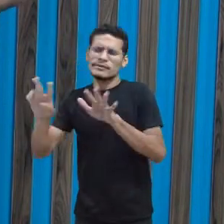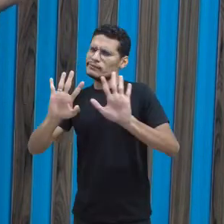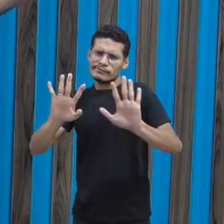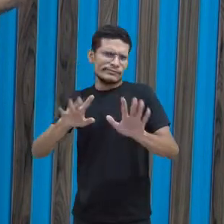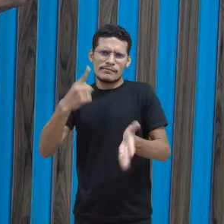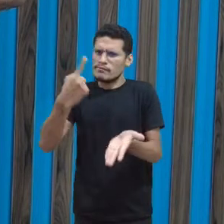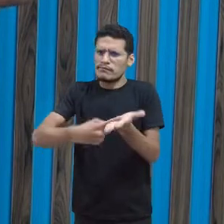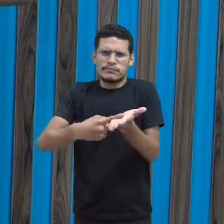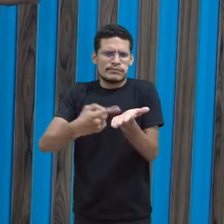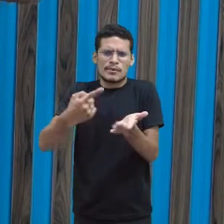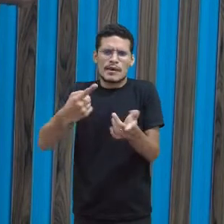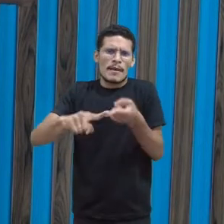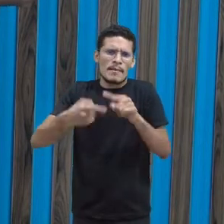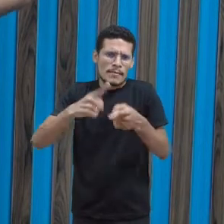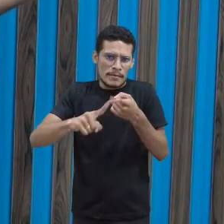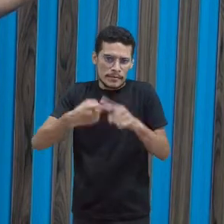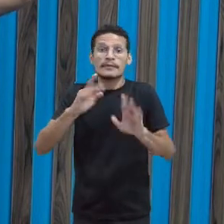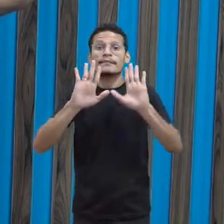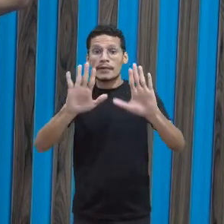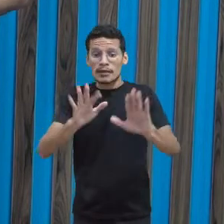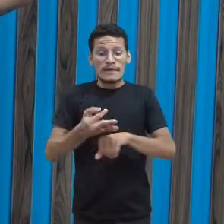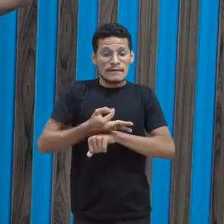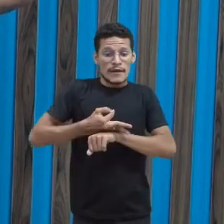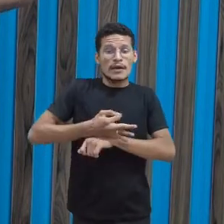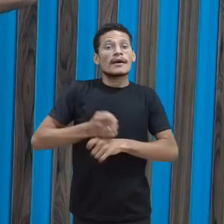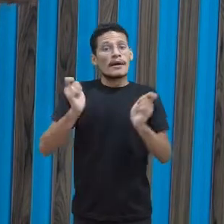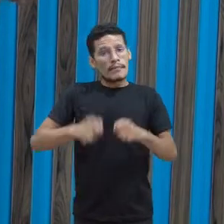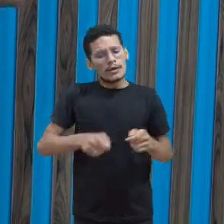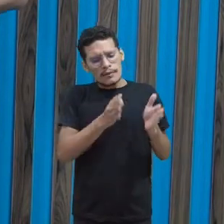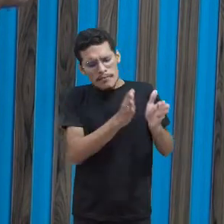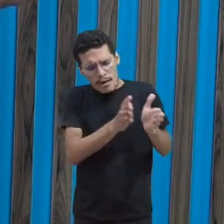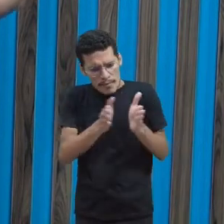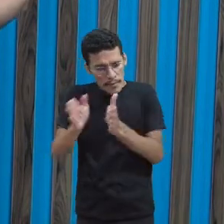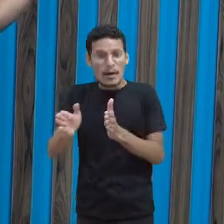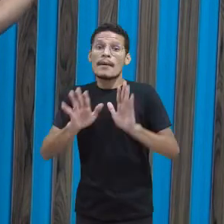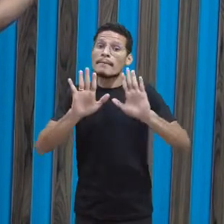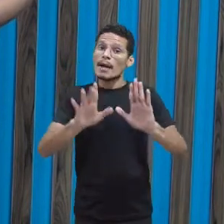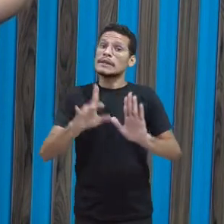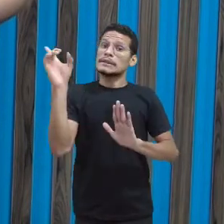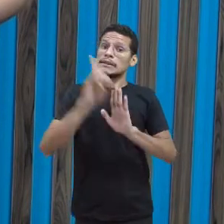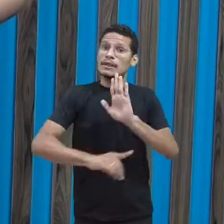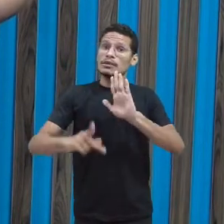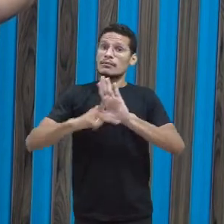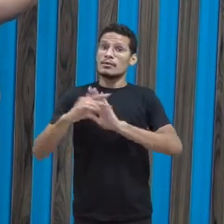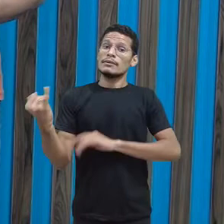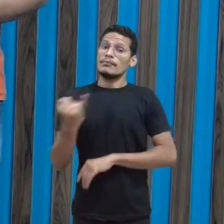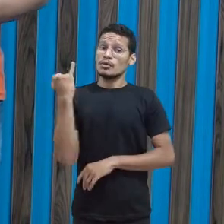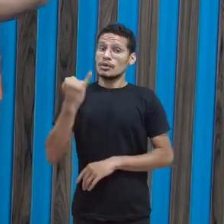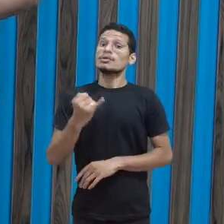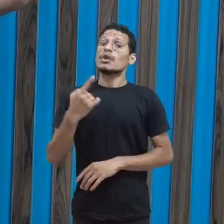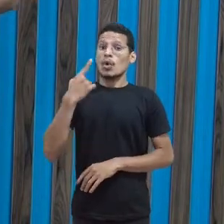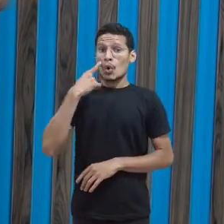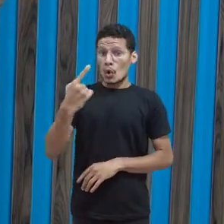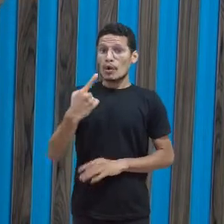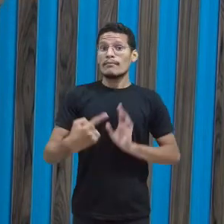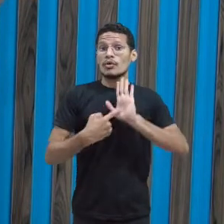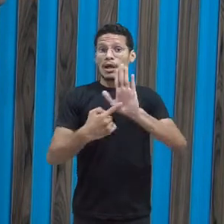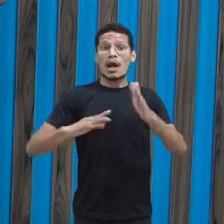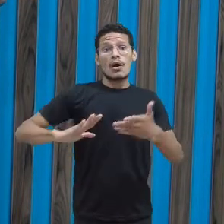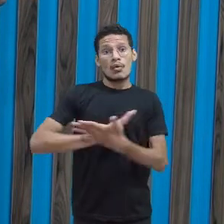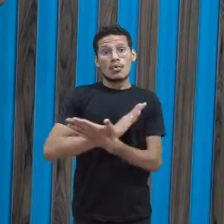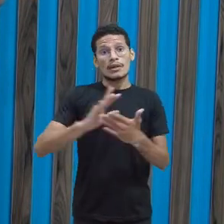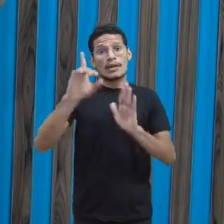Enfim, então, as férias podem ser fracionadas também. Tá? Mas as férias é um direito muito importante. E aí eu destaquei outros